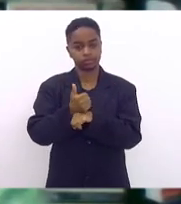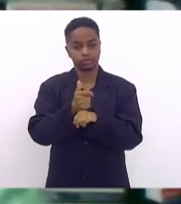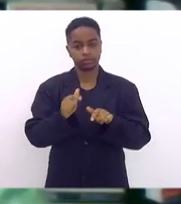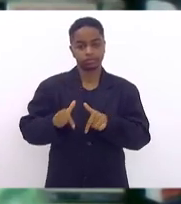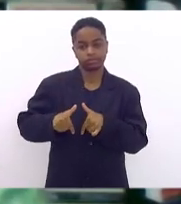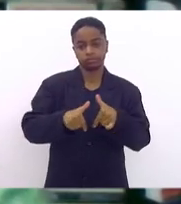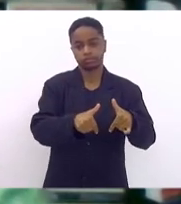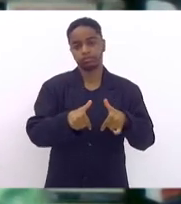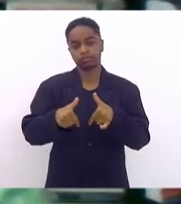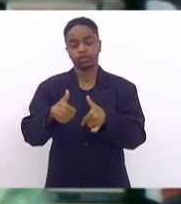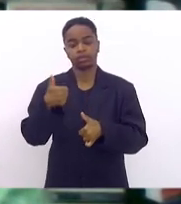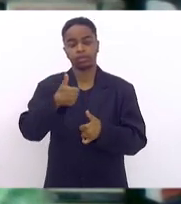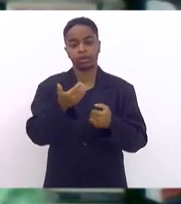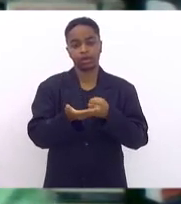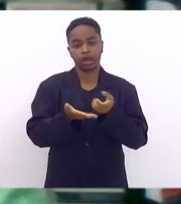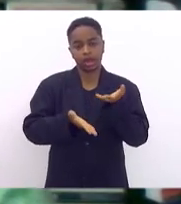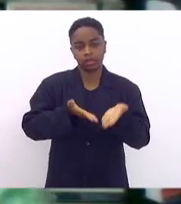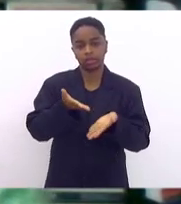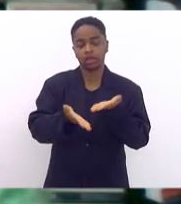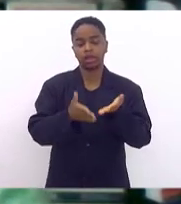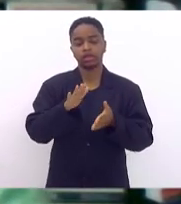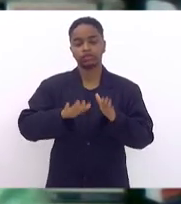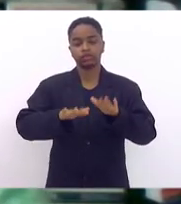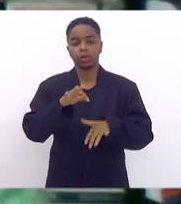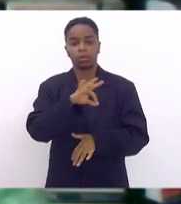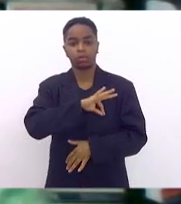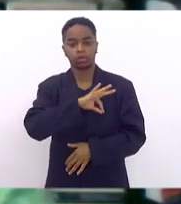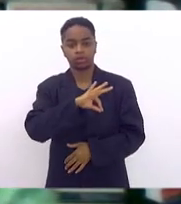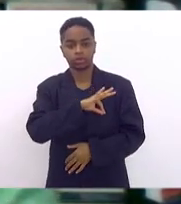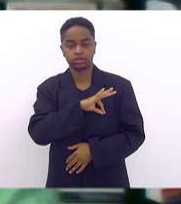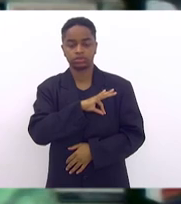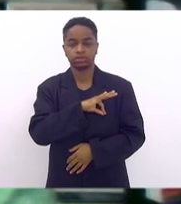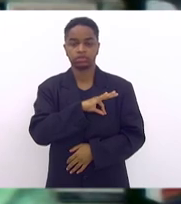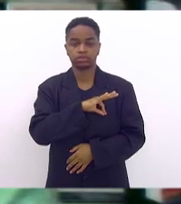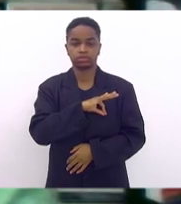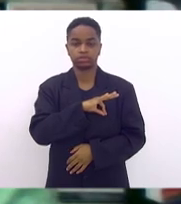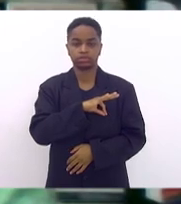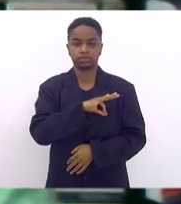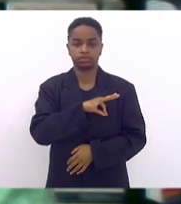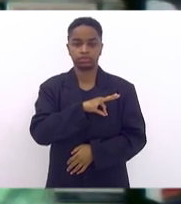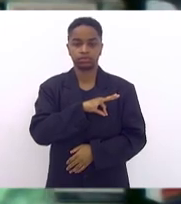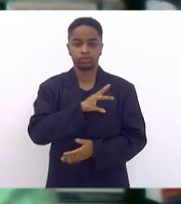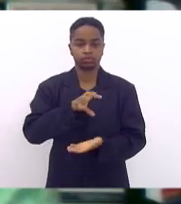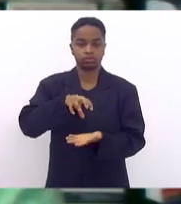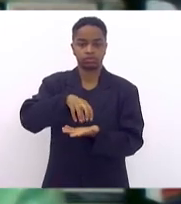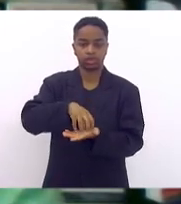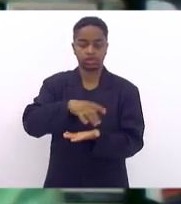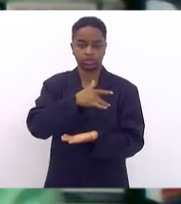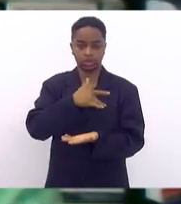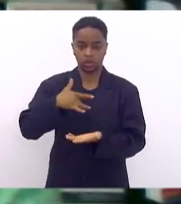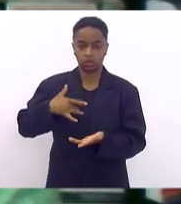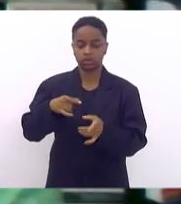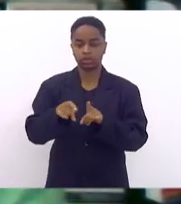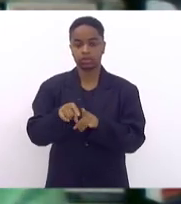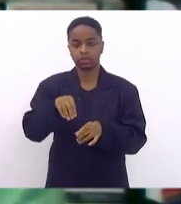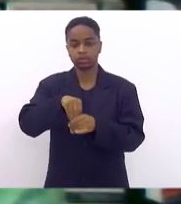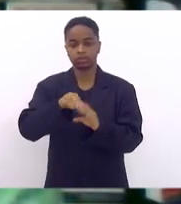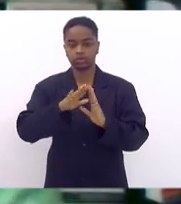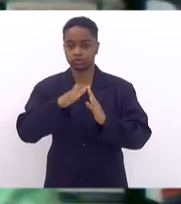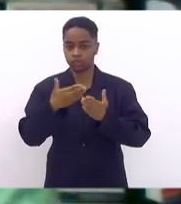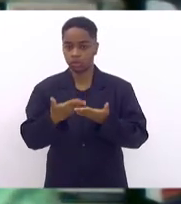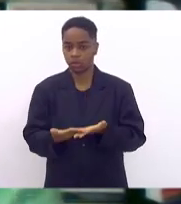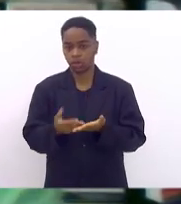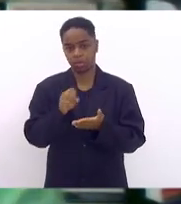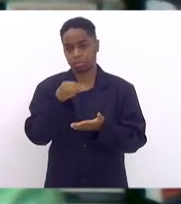primeiro atendimento, seja quando é policial, muitas vezes, na unidade de saúde, na própria escola mesmo, seja de uma